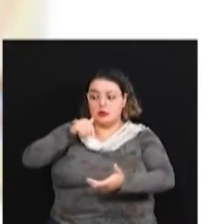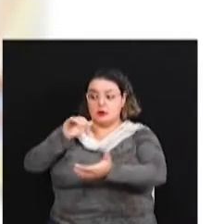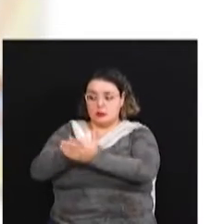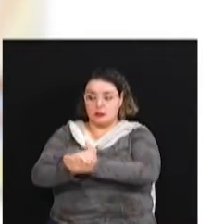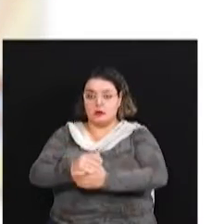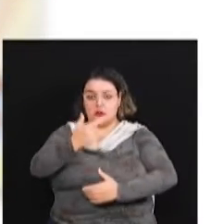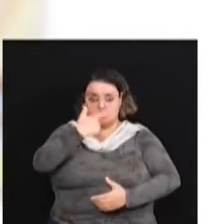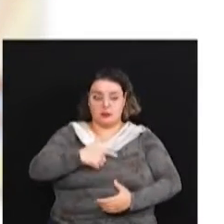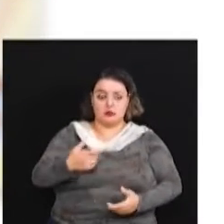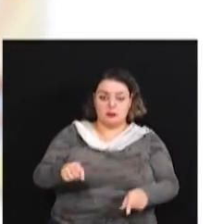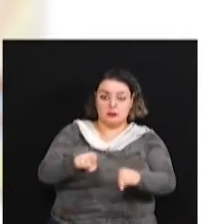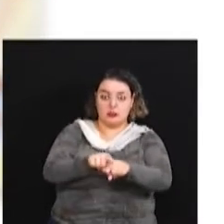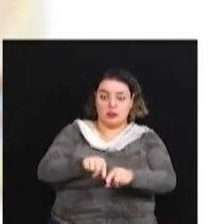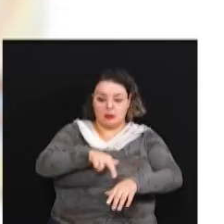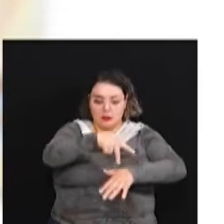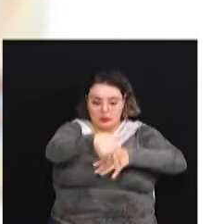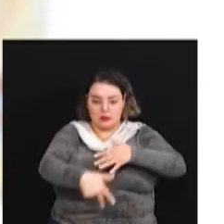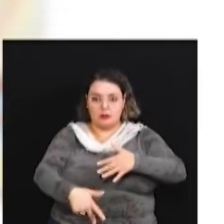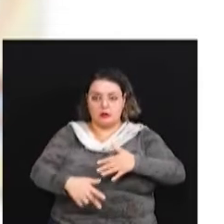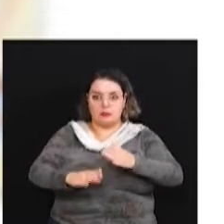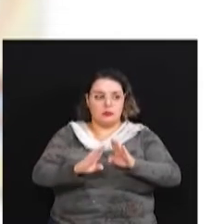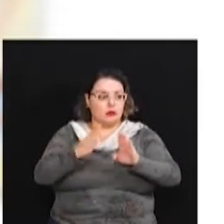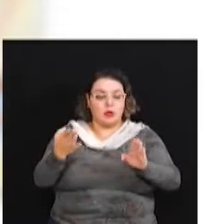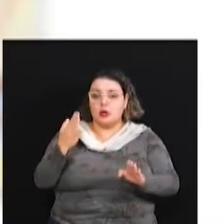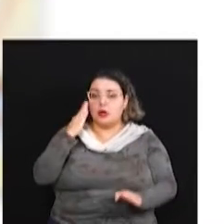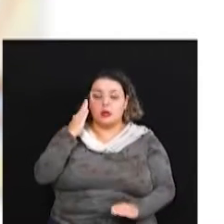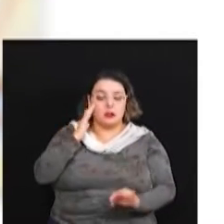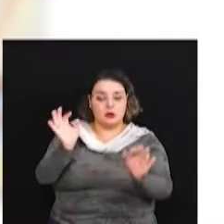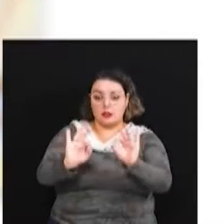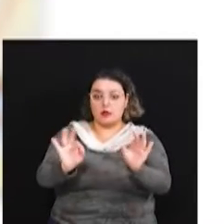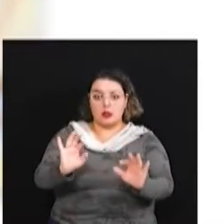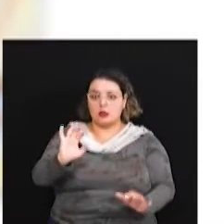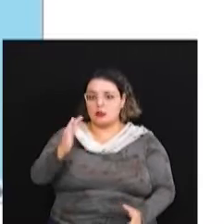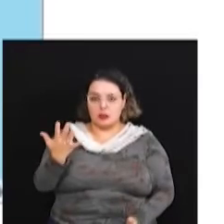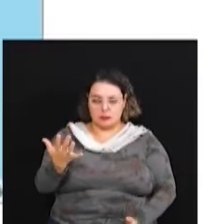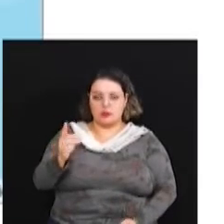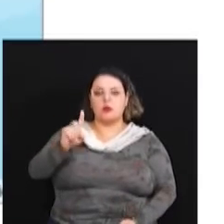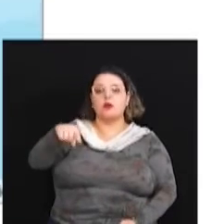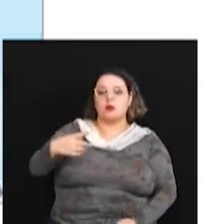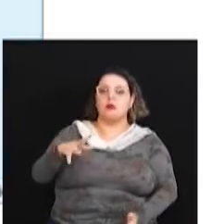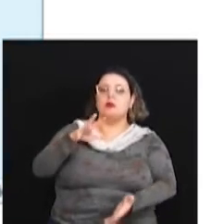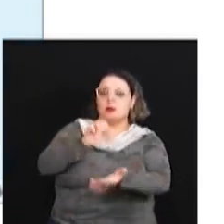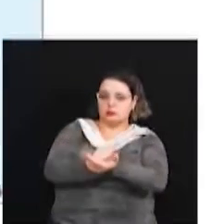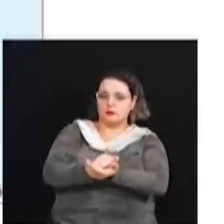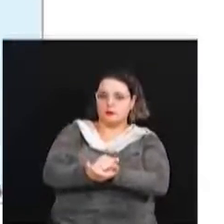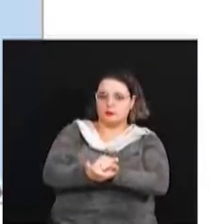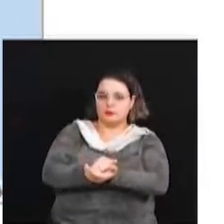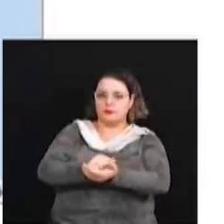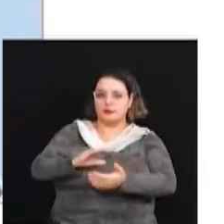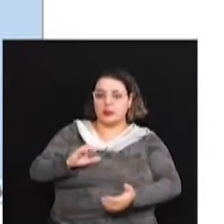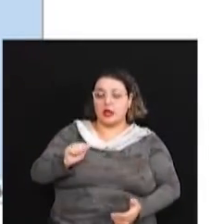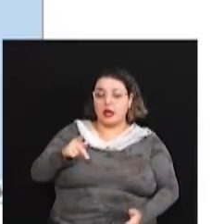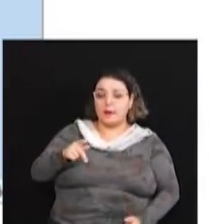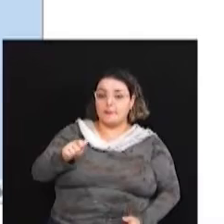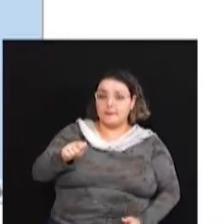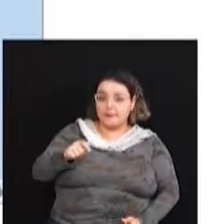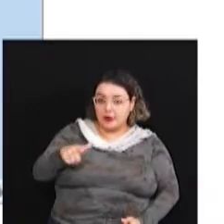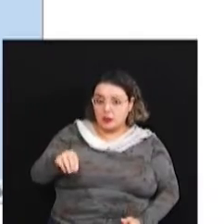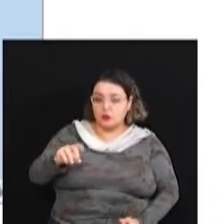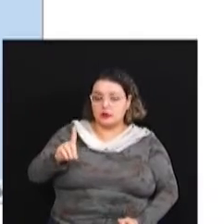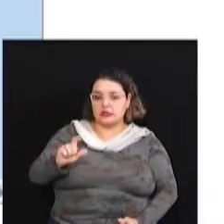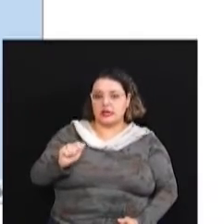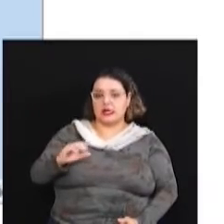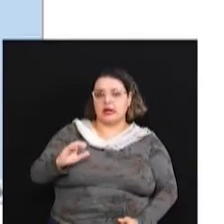esposa desceram até a portaria sem entender o que estava acontecendo. Outro registro em Capão da Canoa, no Rio Grande do